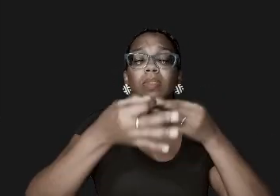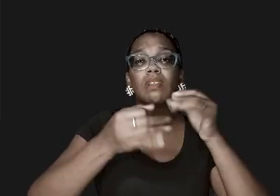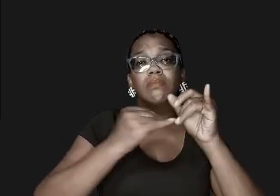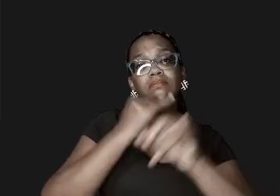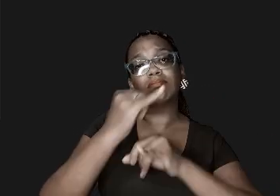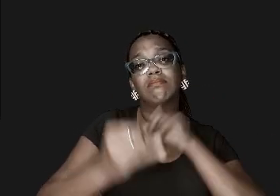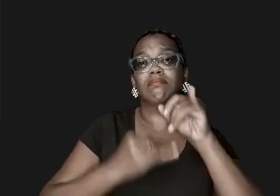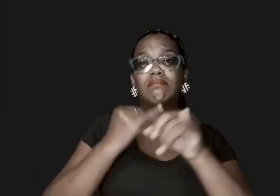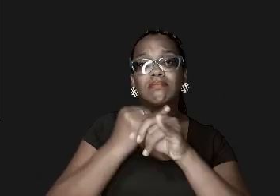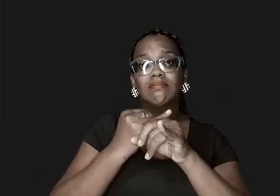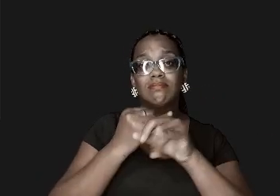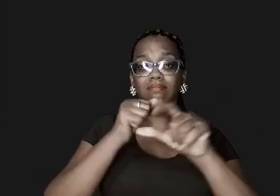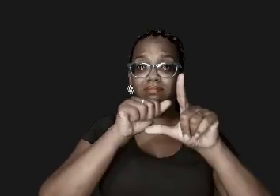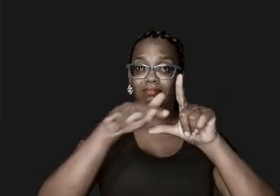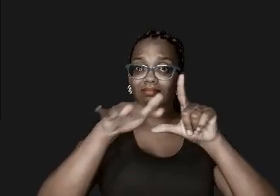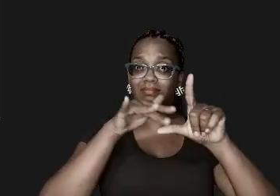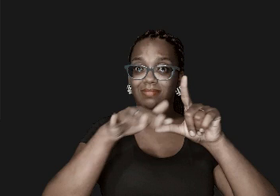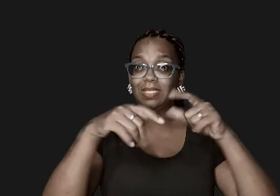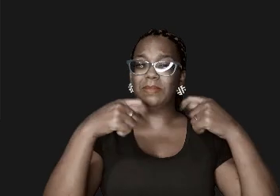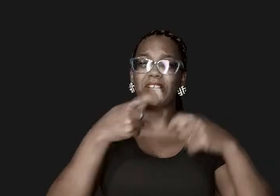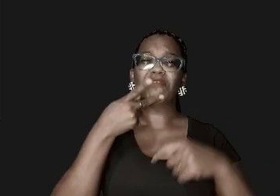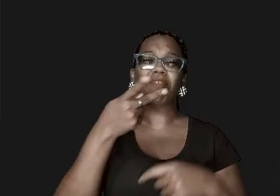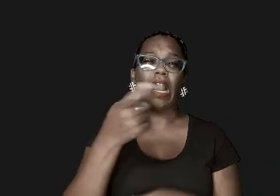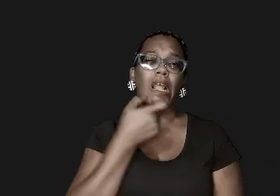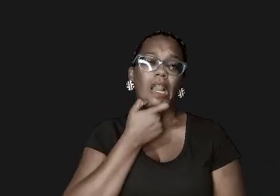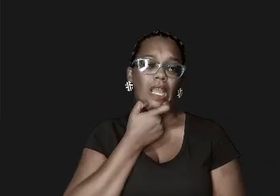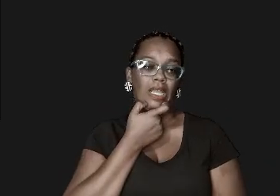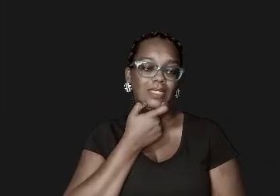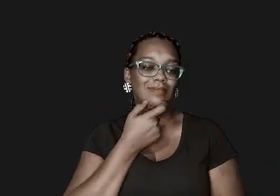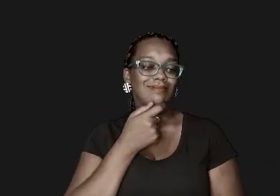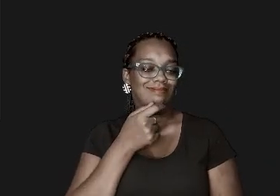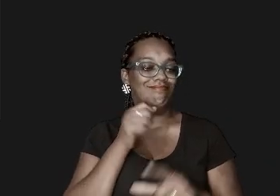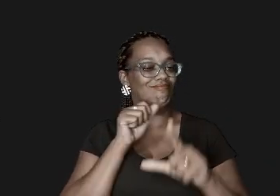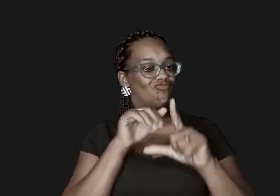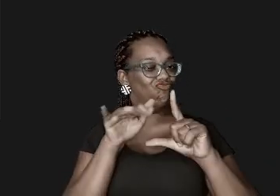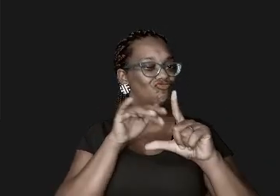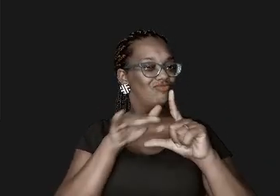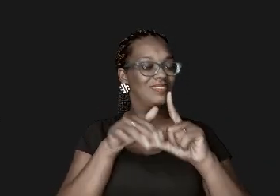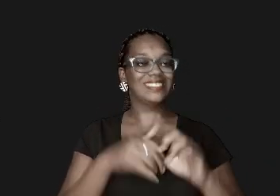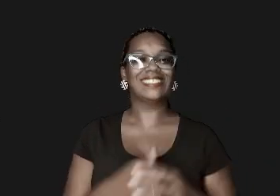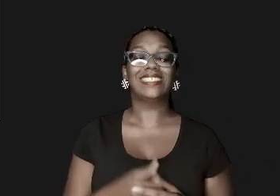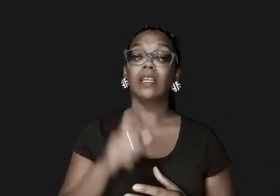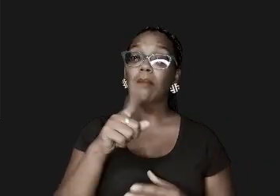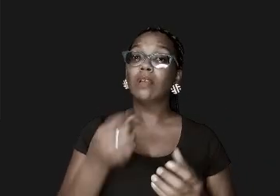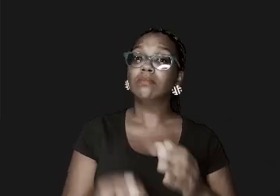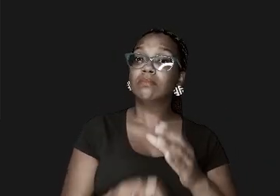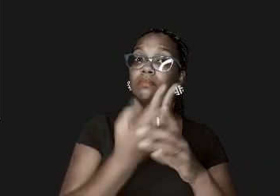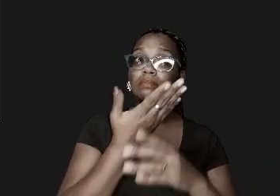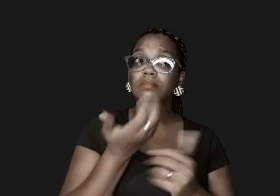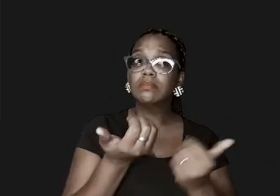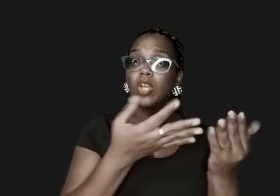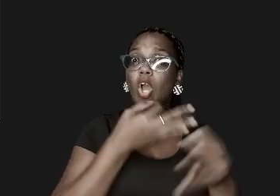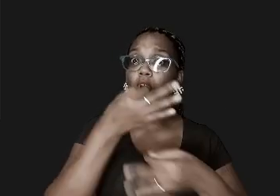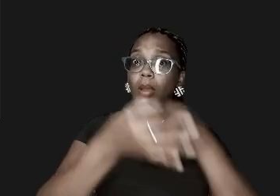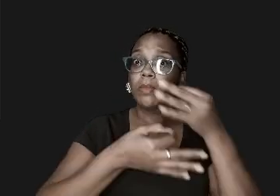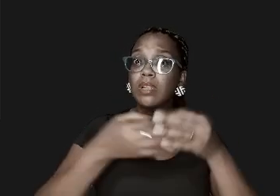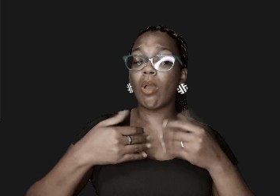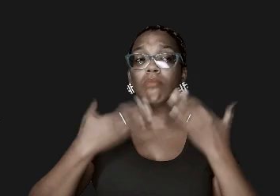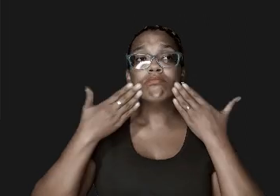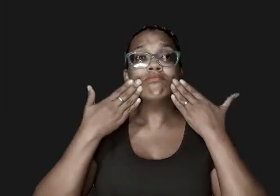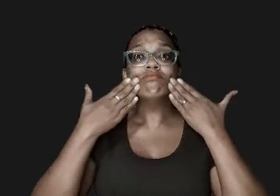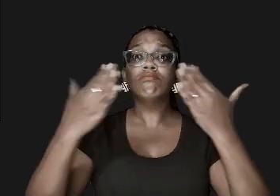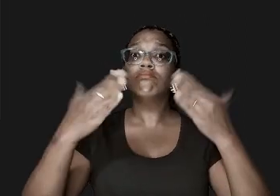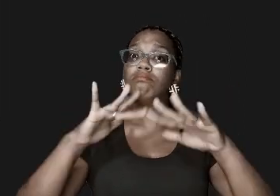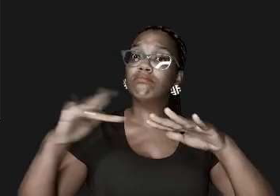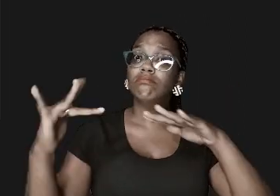O que que é uma influência digital é uma informação por meio digital hoje influência precisa